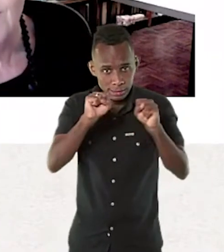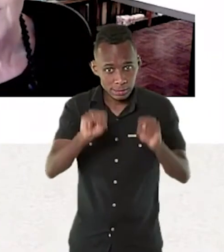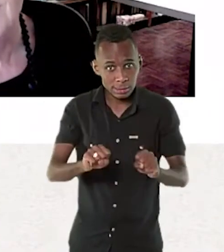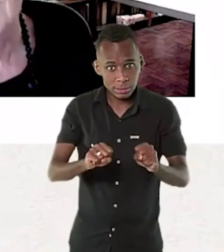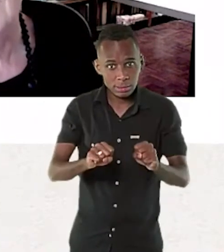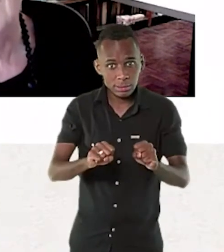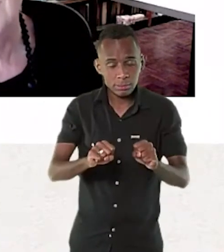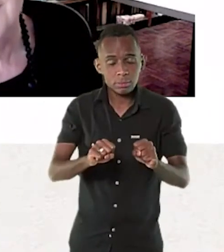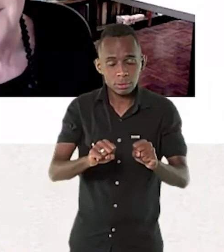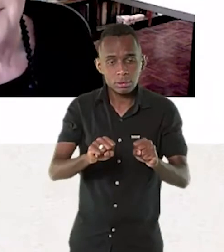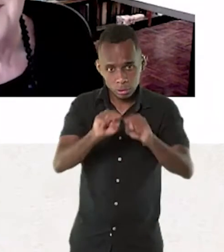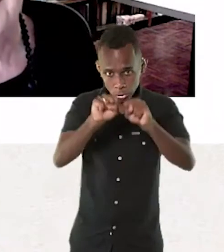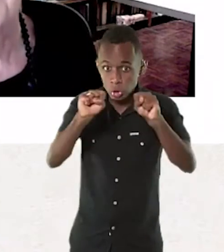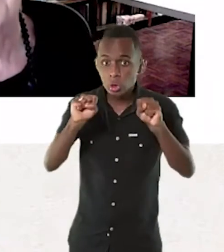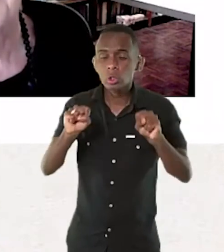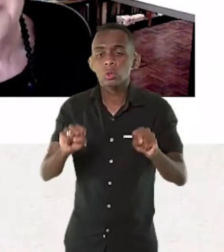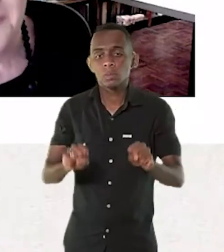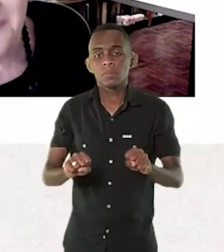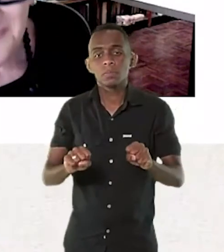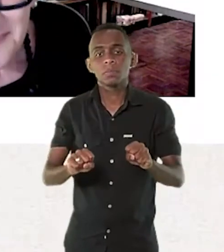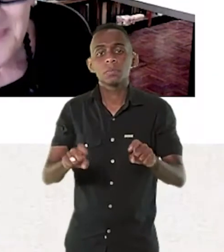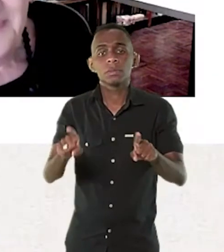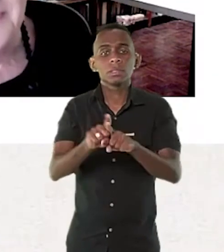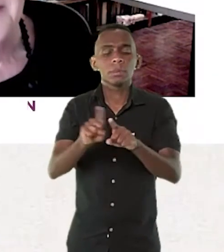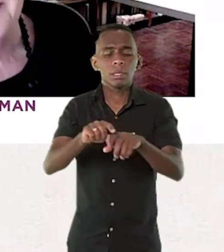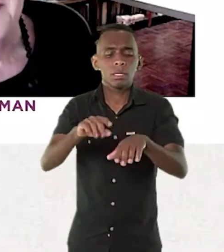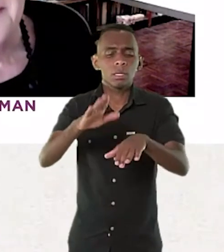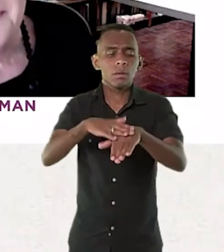cortinas algorítmicas e democracia.